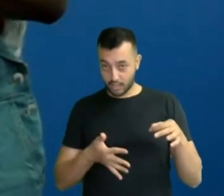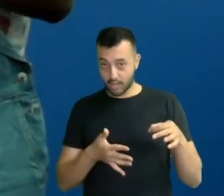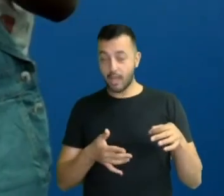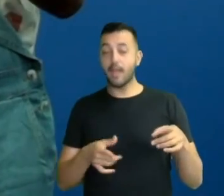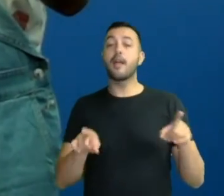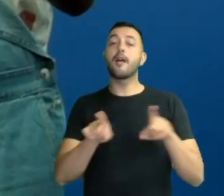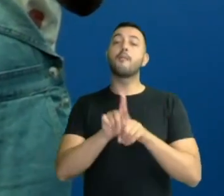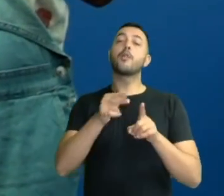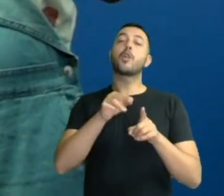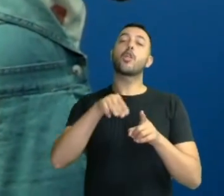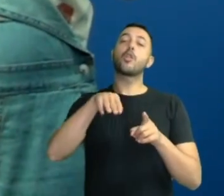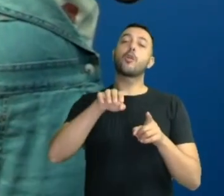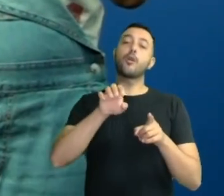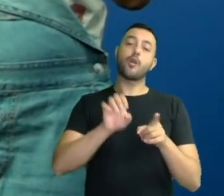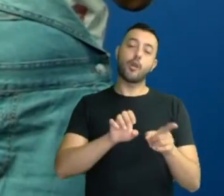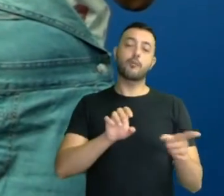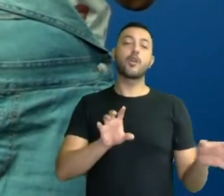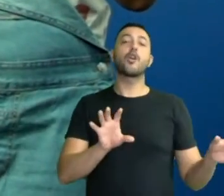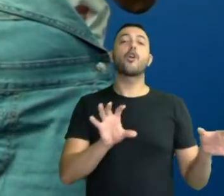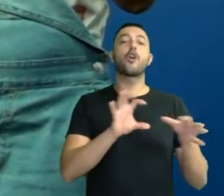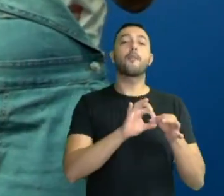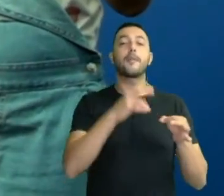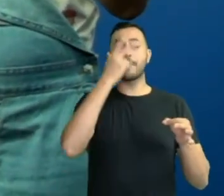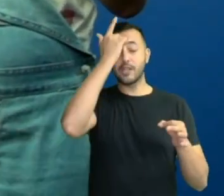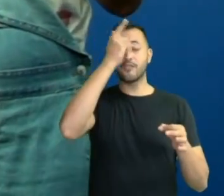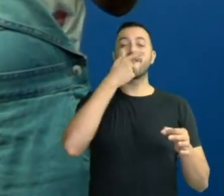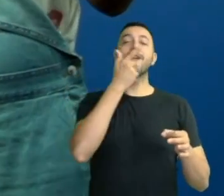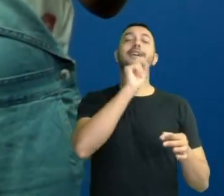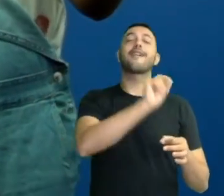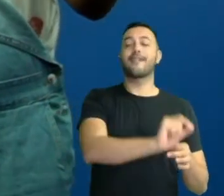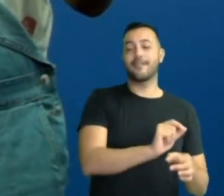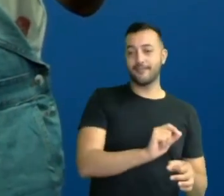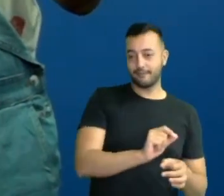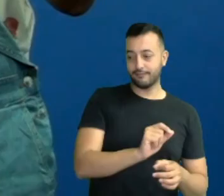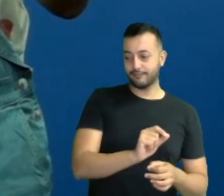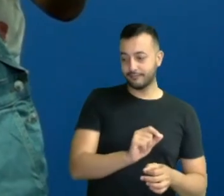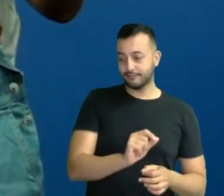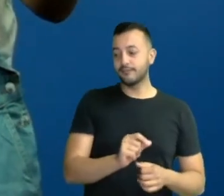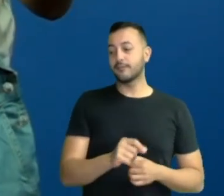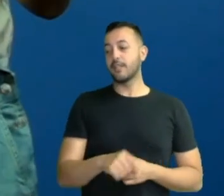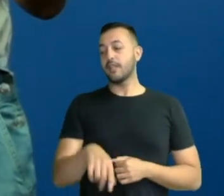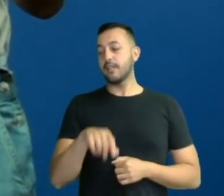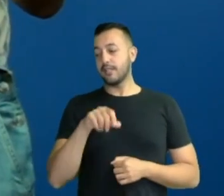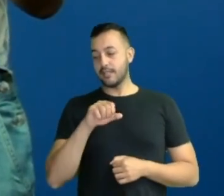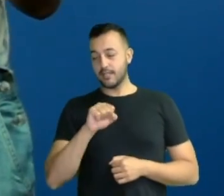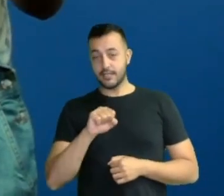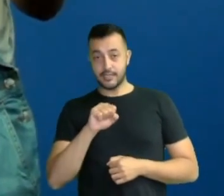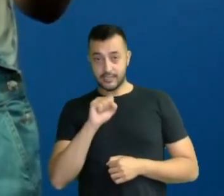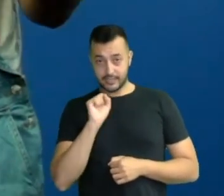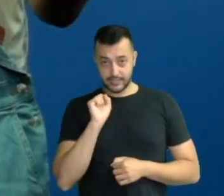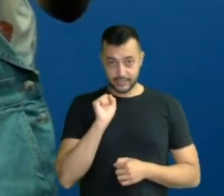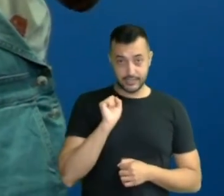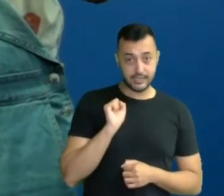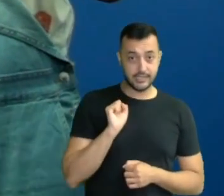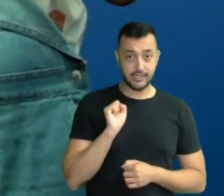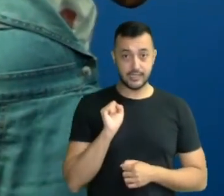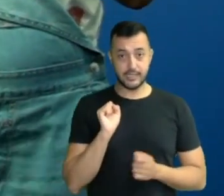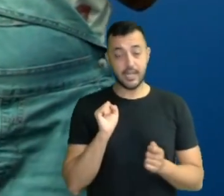e o pronome concorda com quem está falando. Ó, se me cayó el celular.